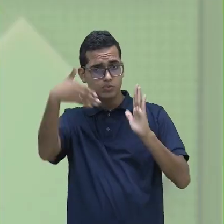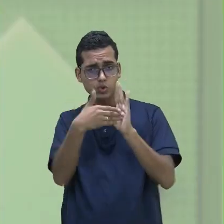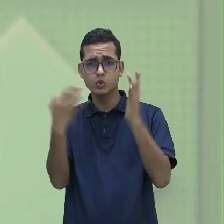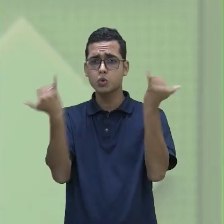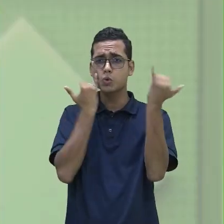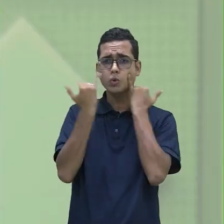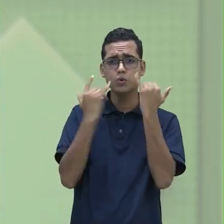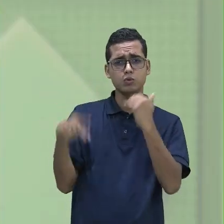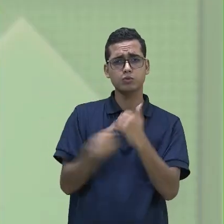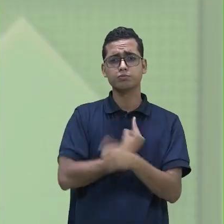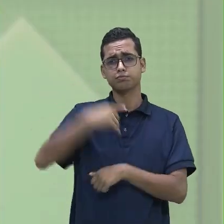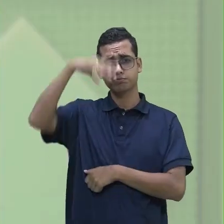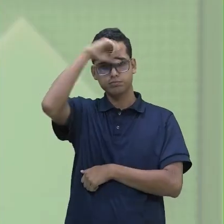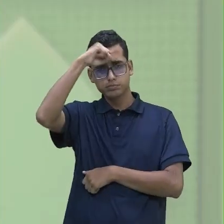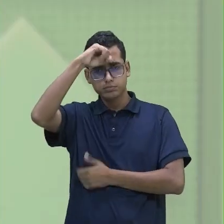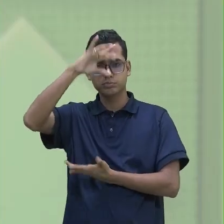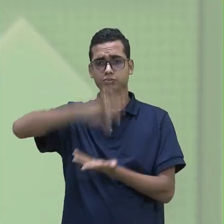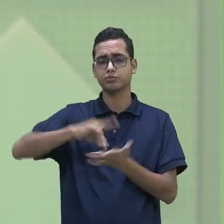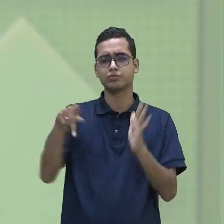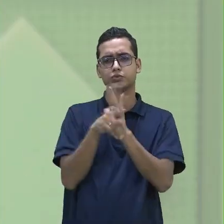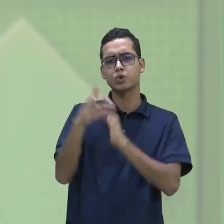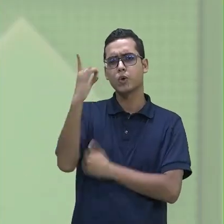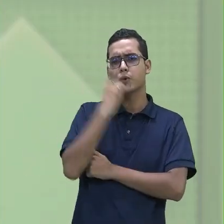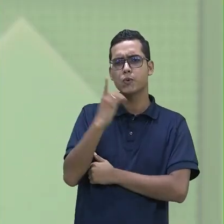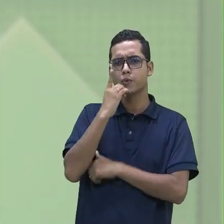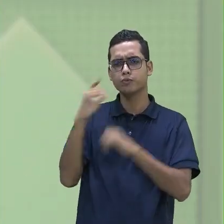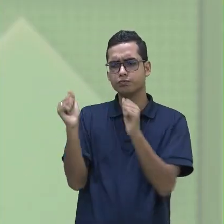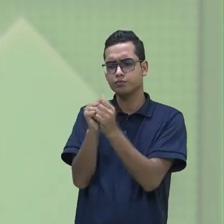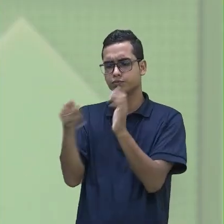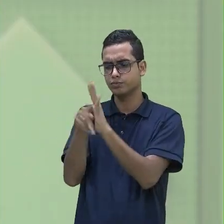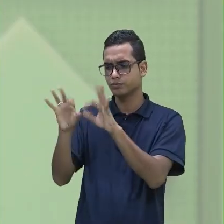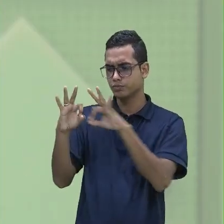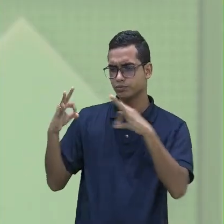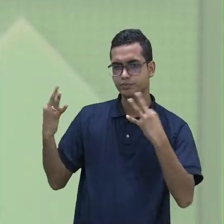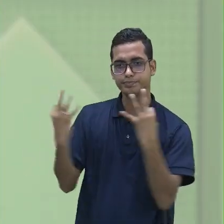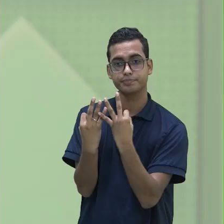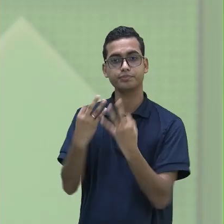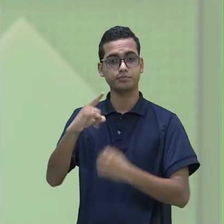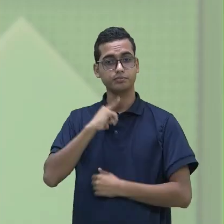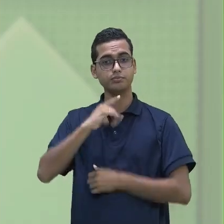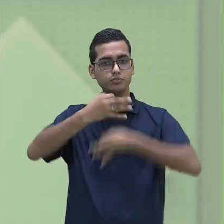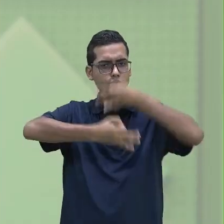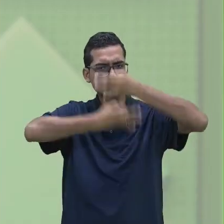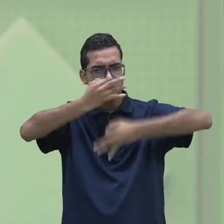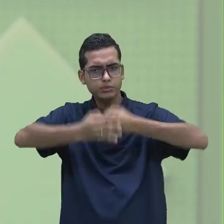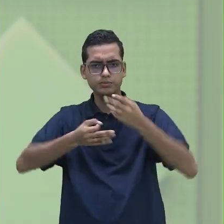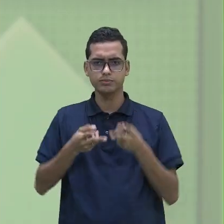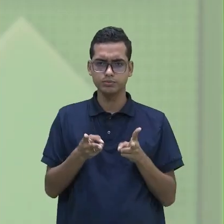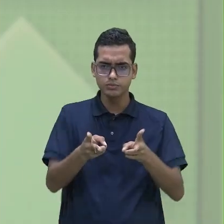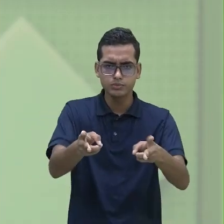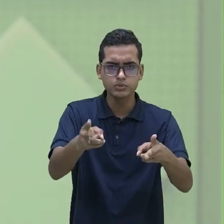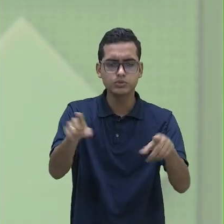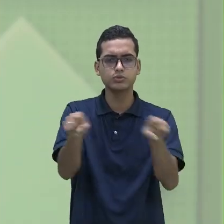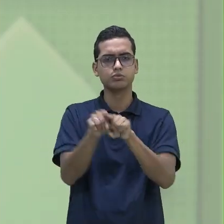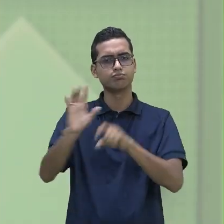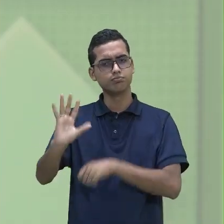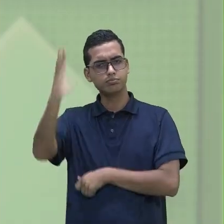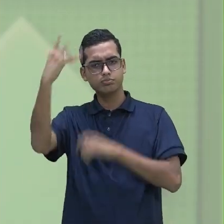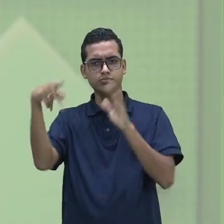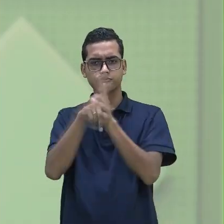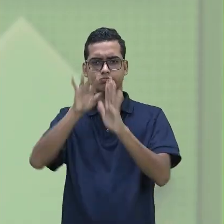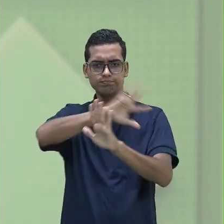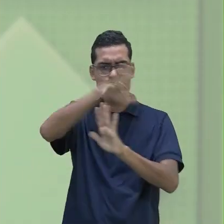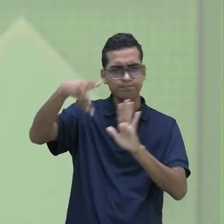aprende no dia a dia junto com os nossos familiares. Eu tenho comentado muito sobre isso porque é assim que acontece na Amazônia,